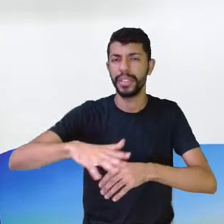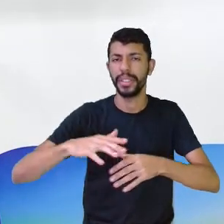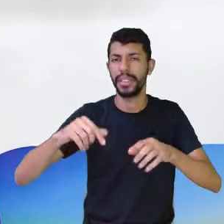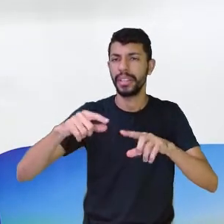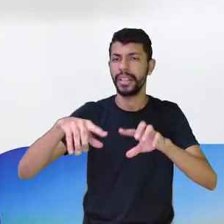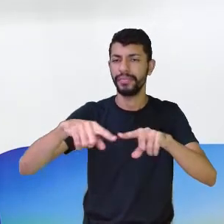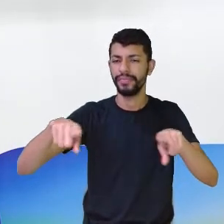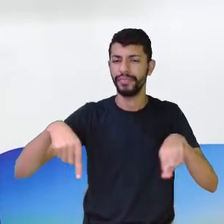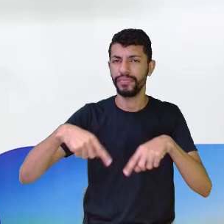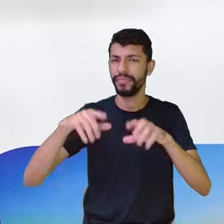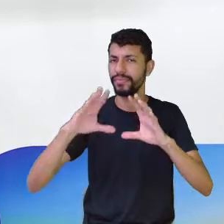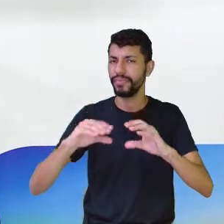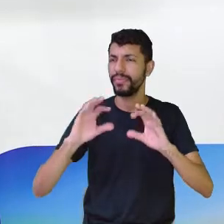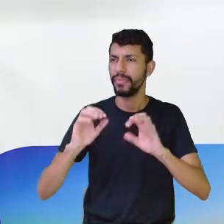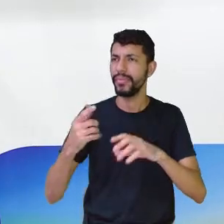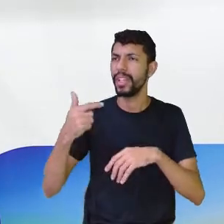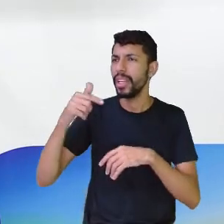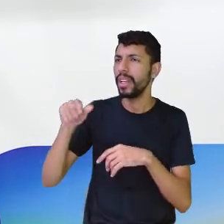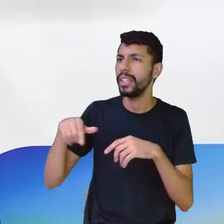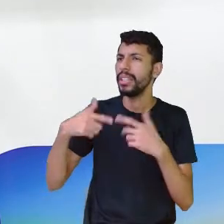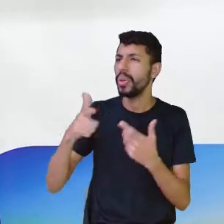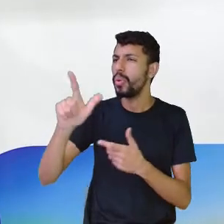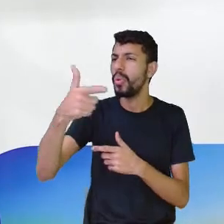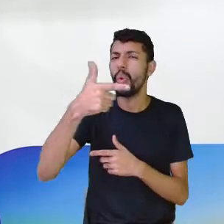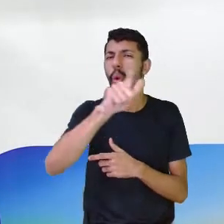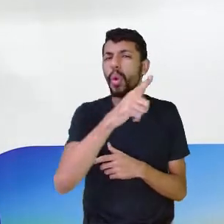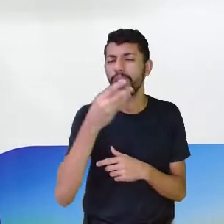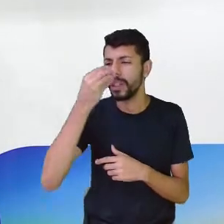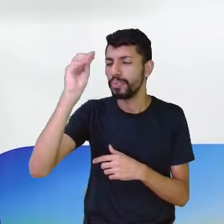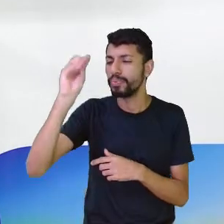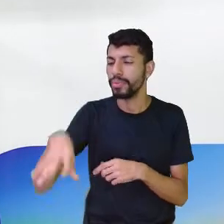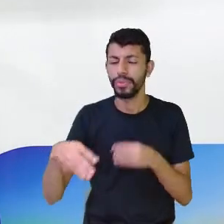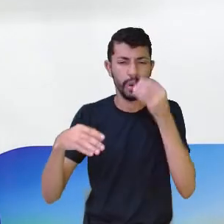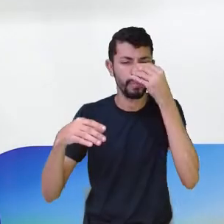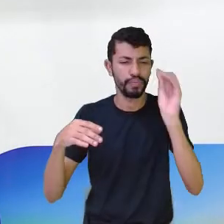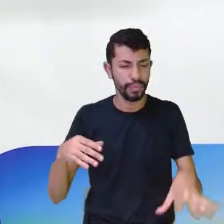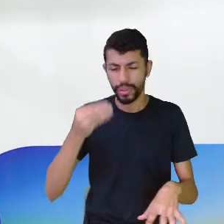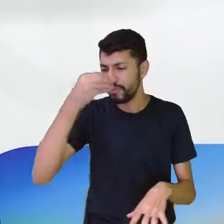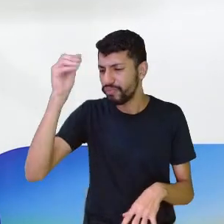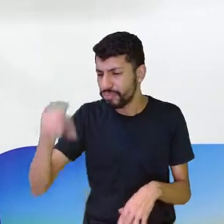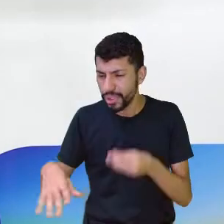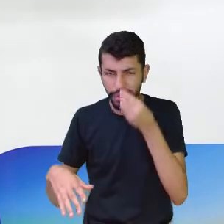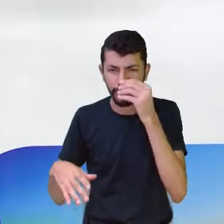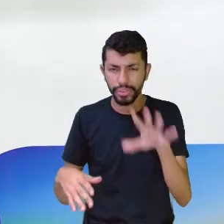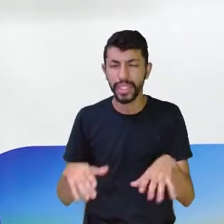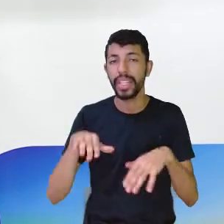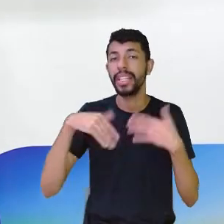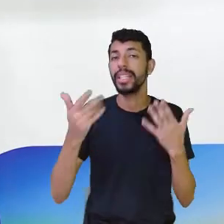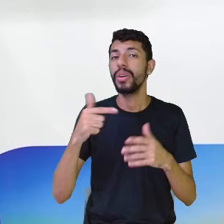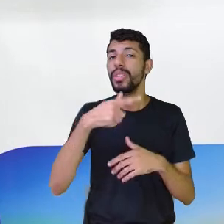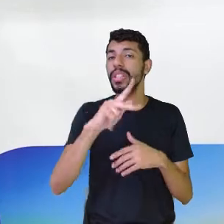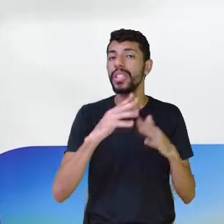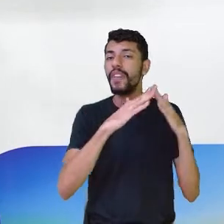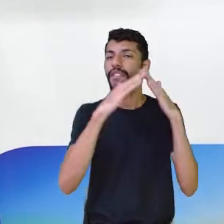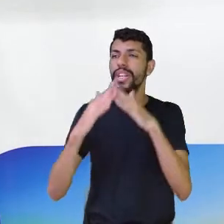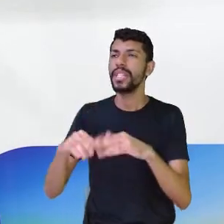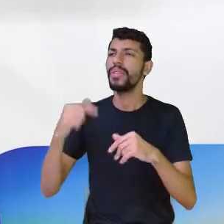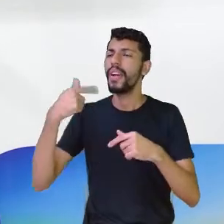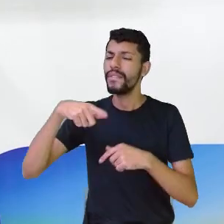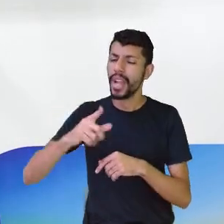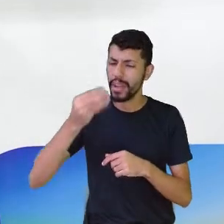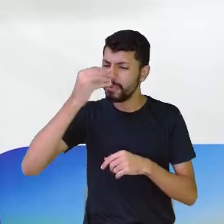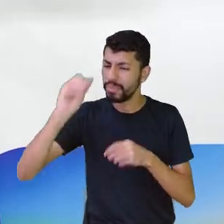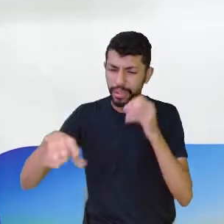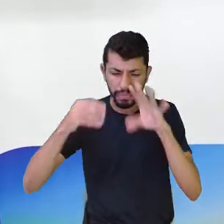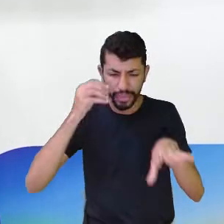outra pessoa tal, que pega outro papel sujo, um saco plástico, chega lá e vai jogando. E aí vai chegar o seu vizinho, outras pessoas que vão passar lá e